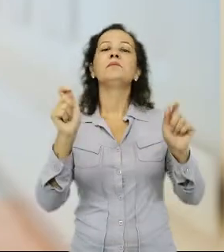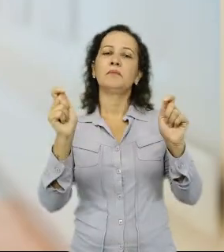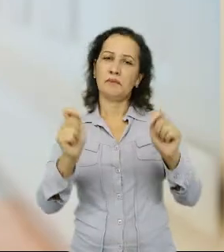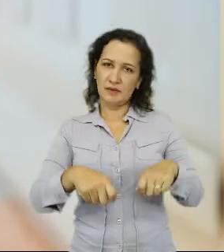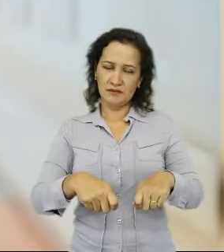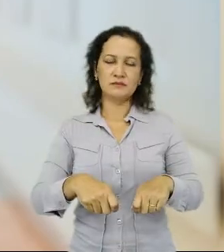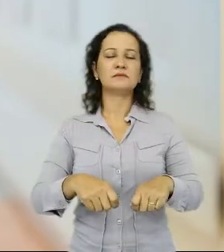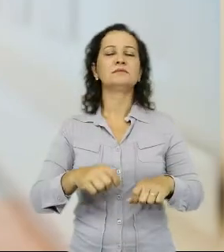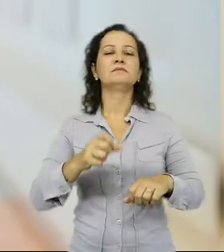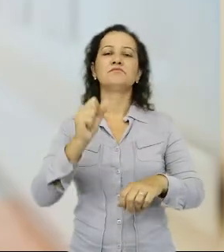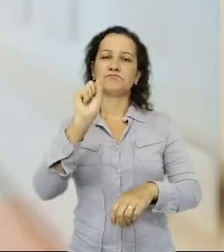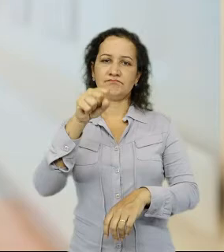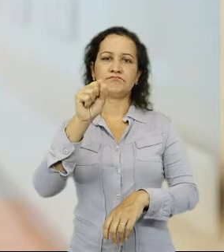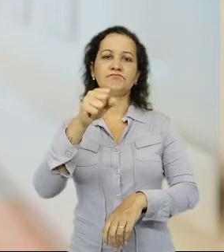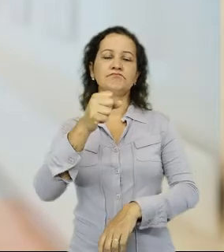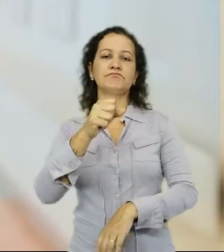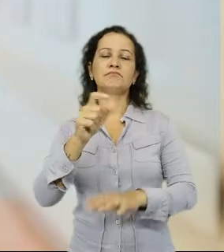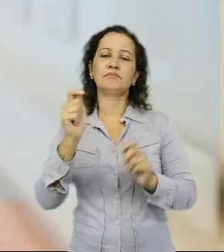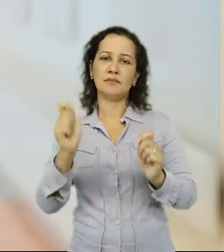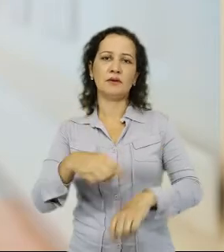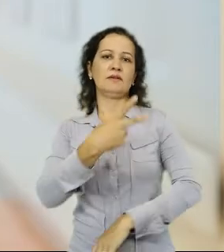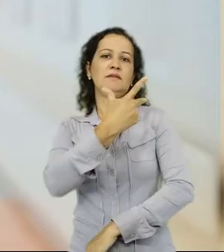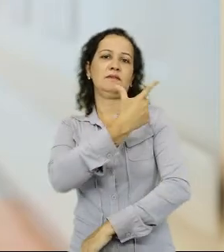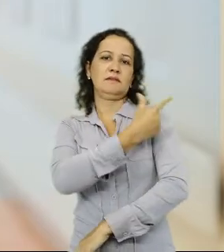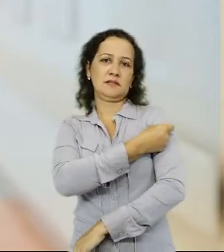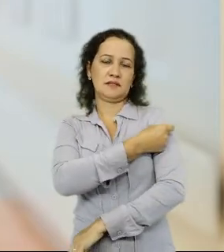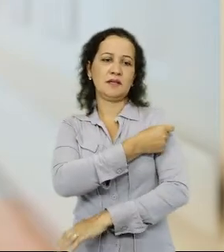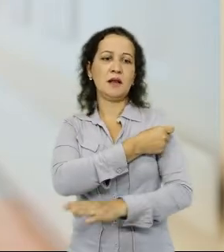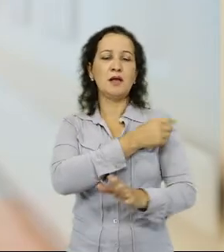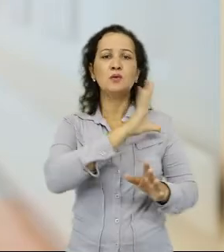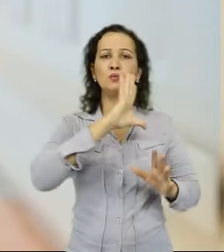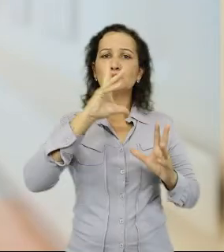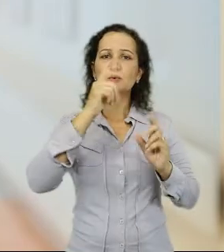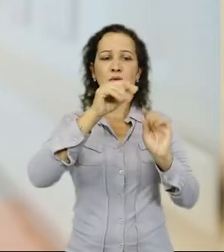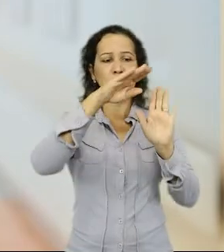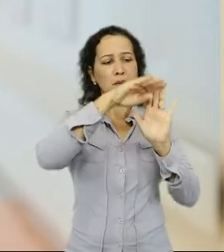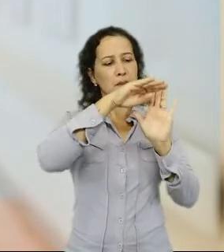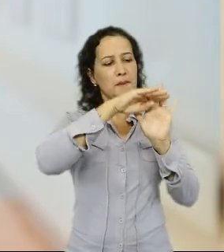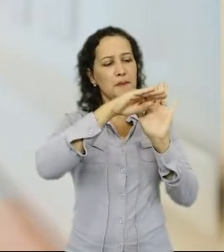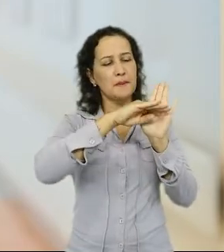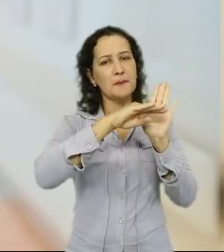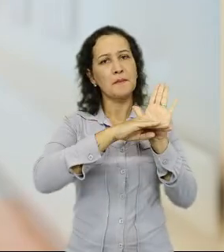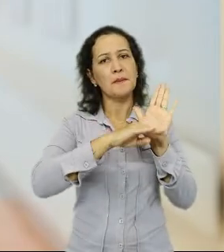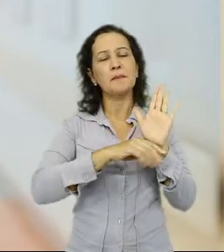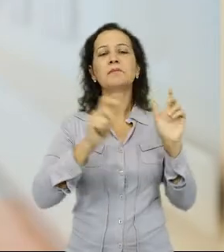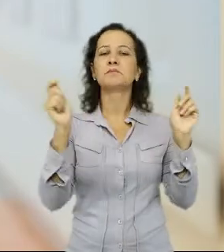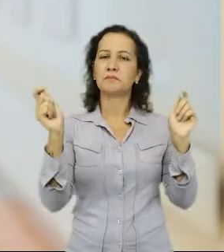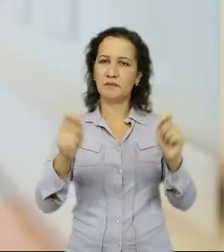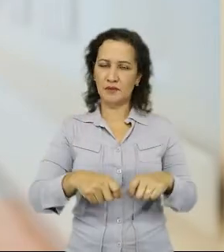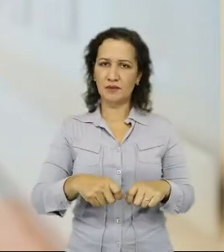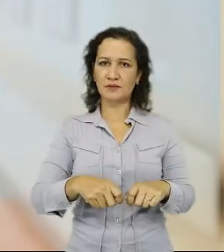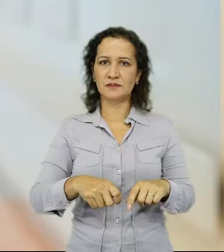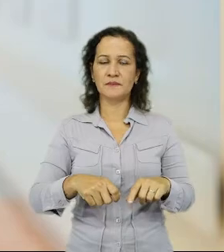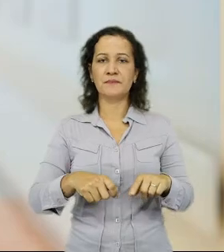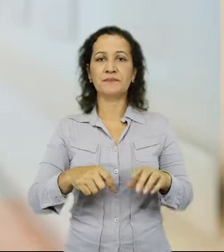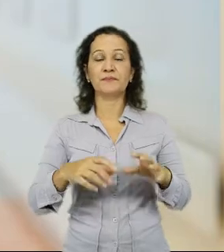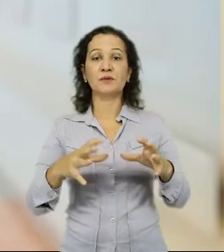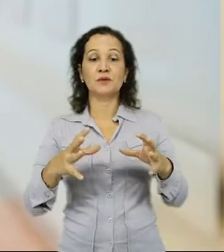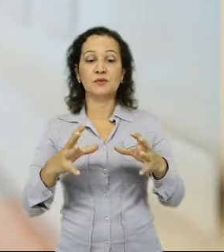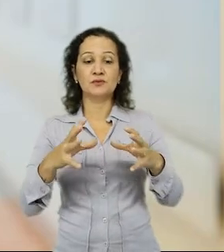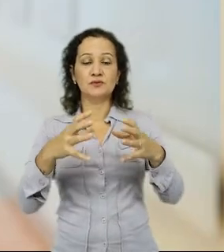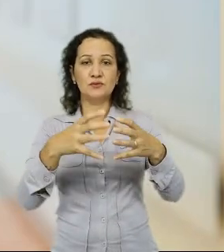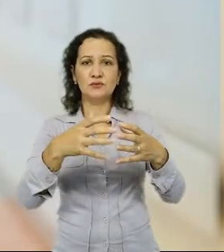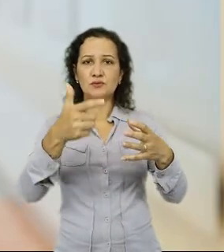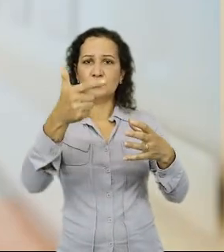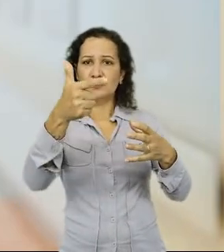podem sim receber todas as vacinas do calendário vacinal principalmente as disponíveis também junto ao CRI